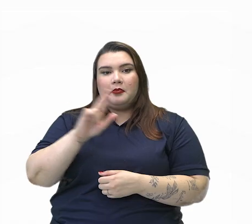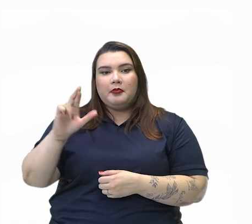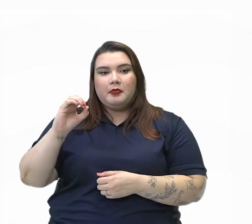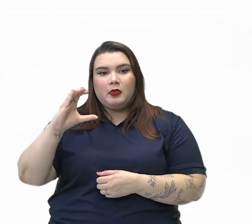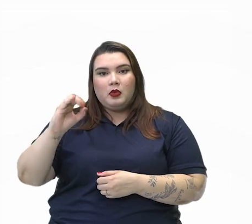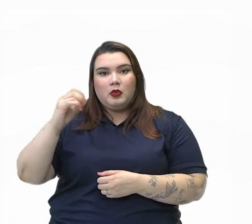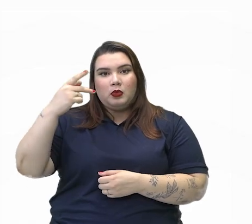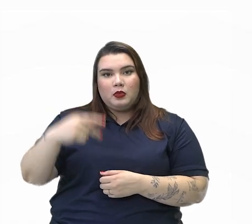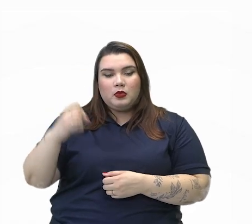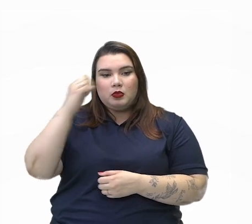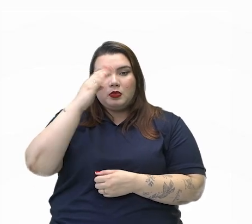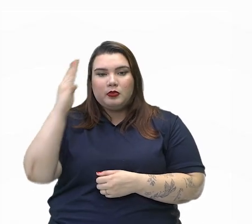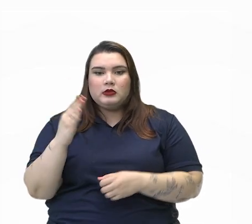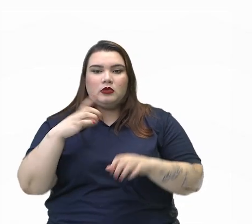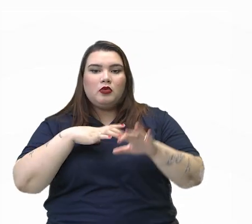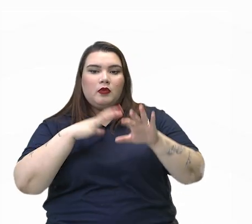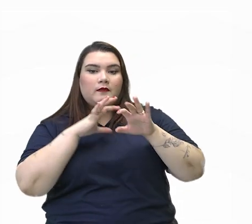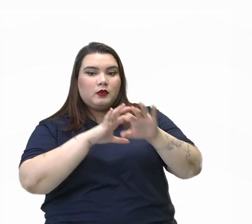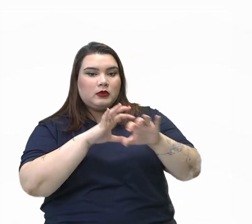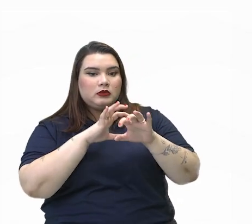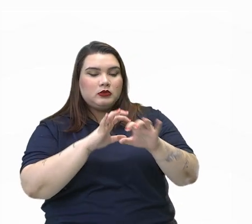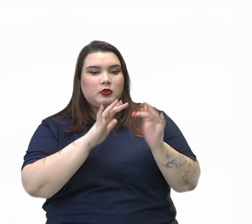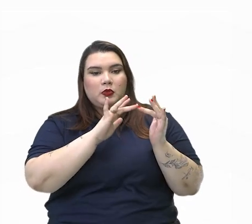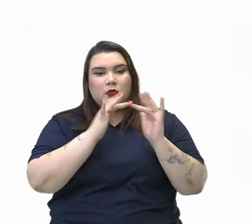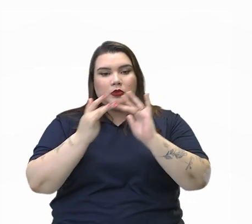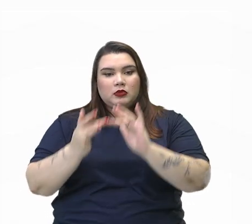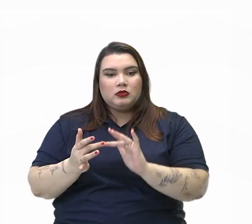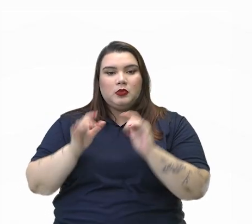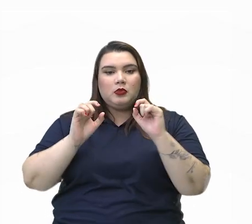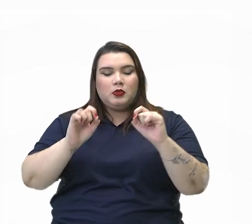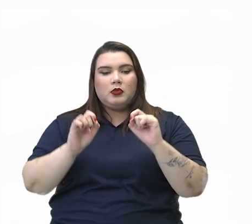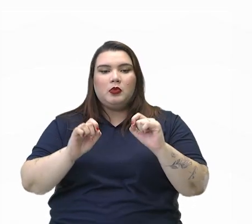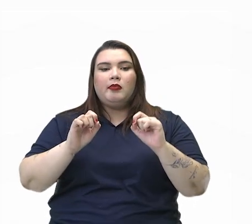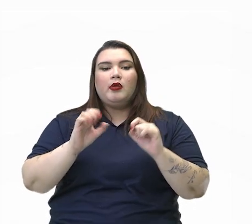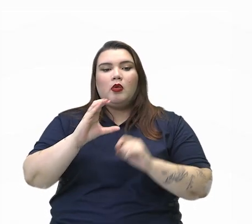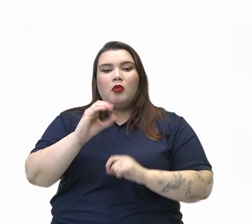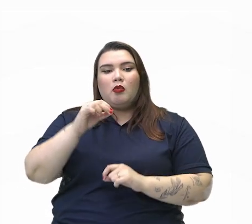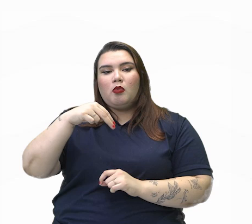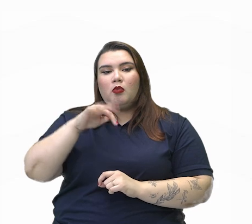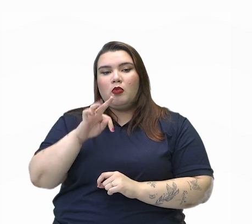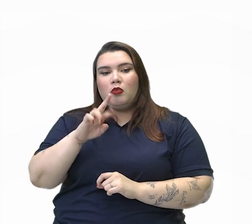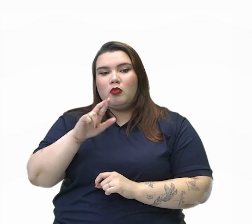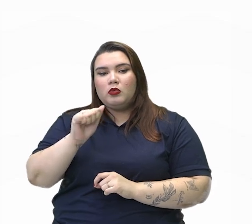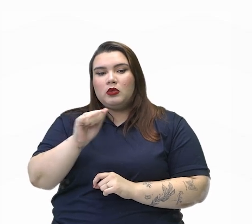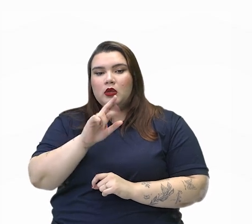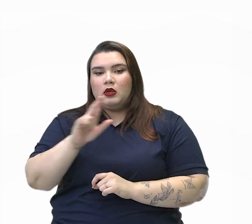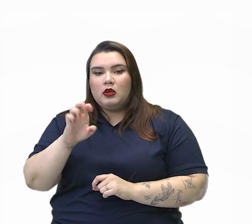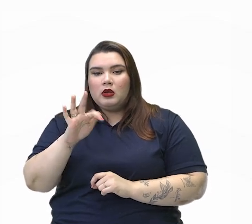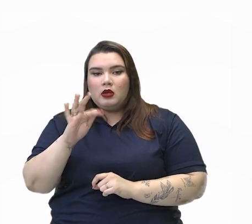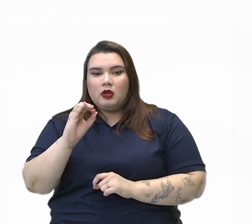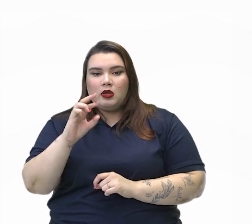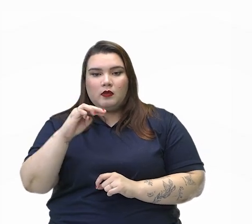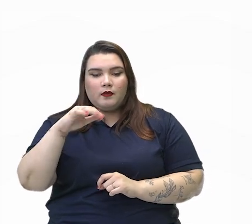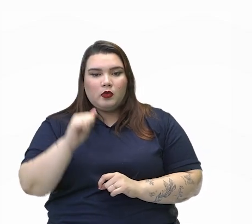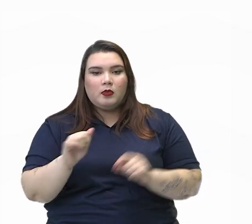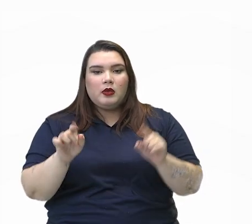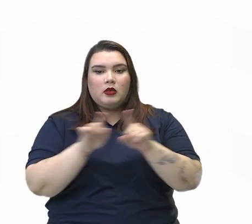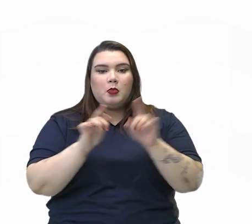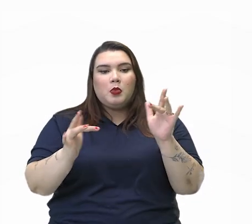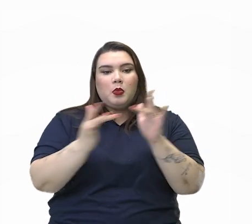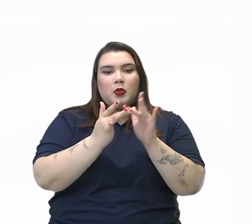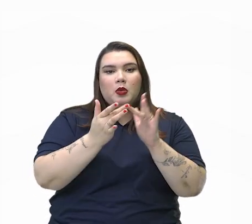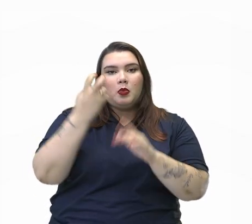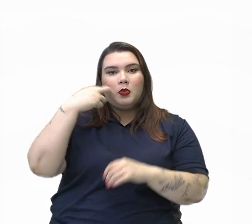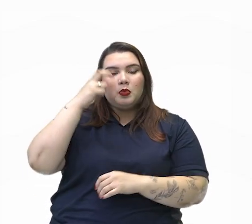no Brasil foi influenciado pelo contexto da Contra-Reforma e pelo contato com a